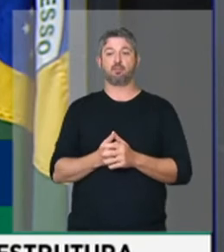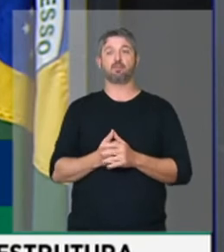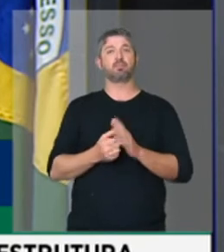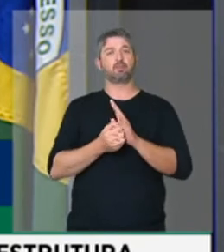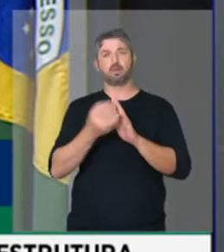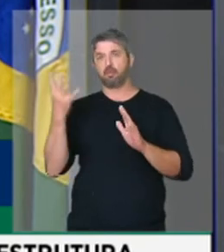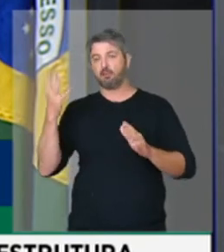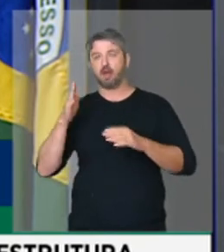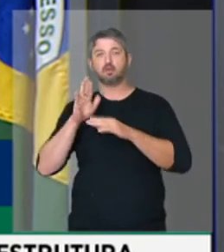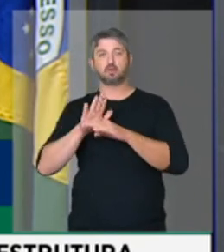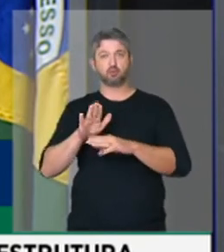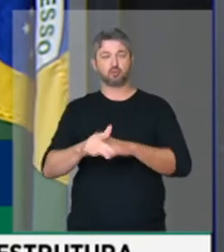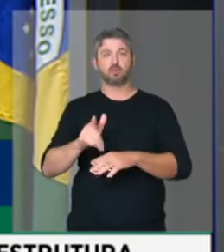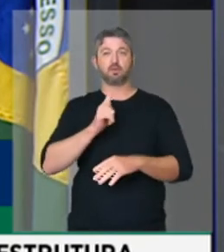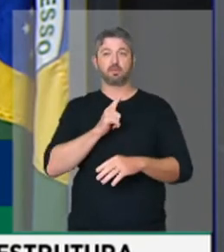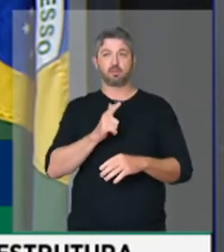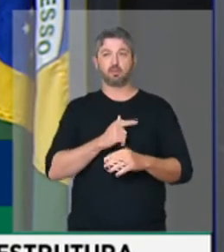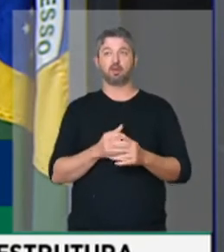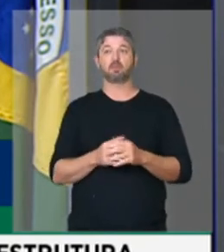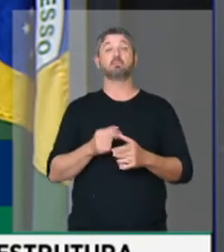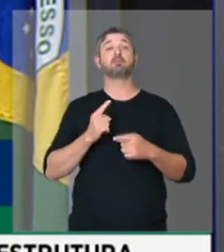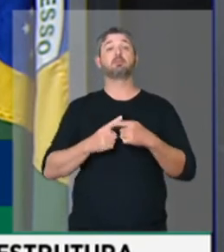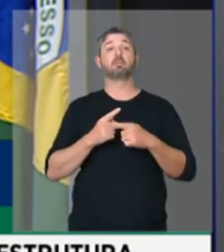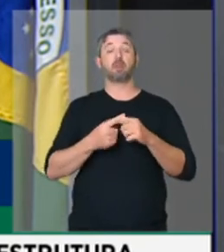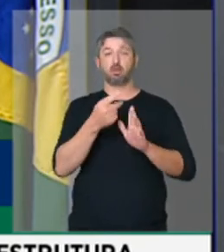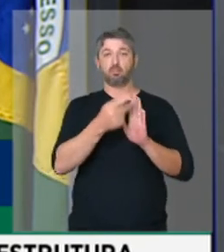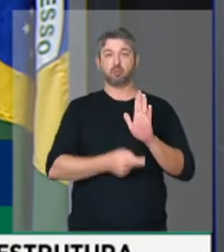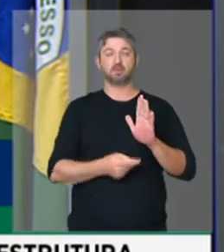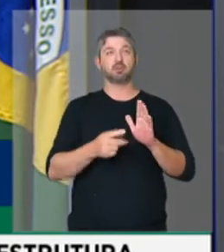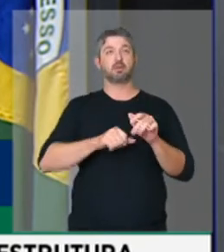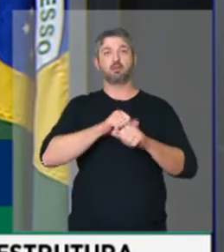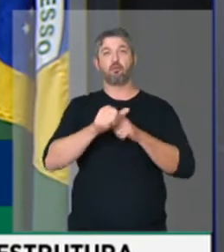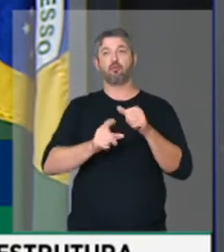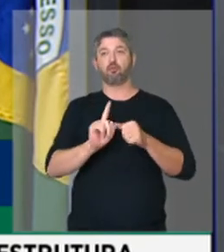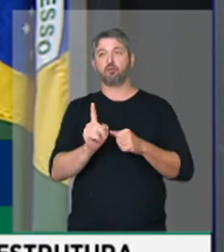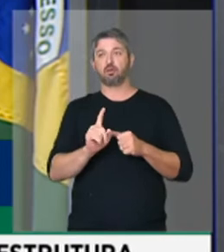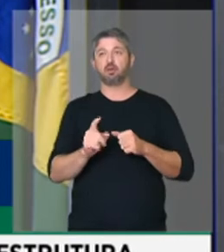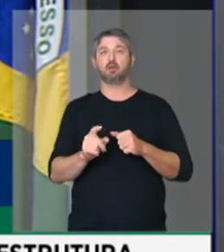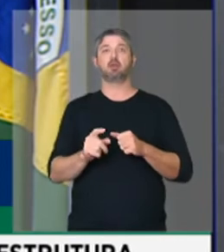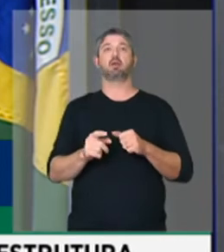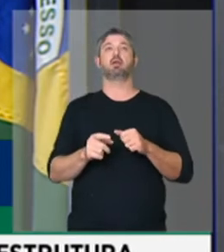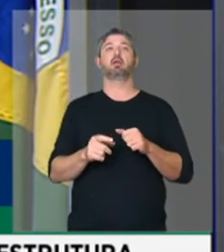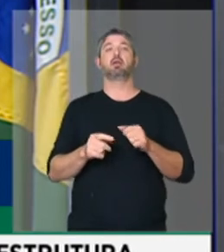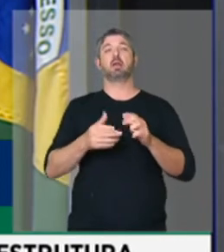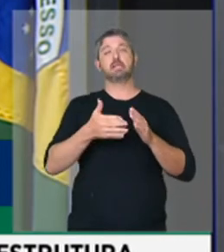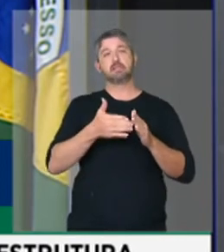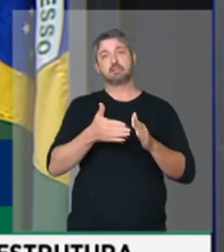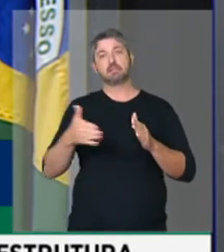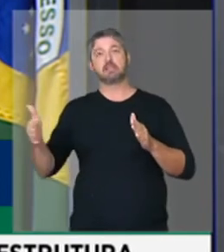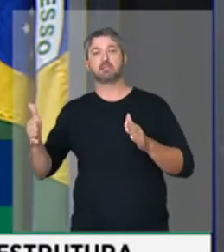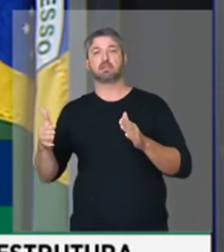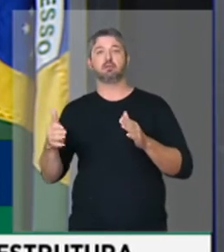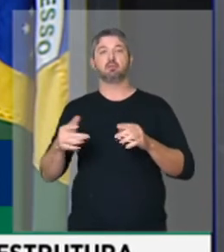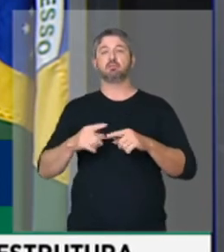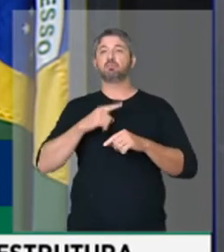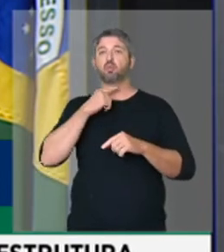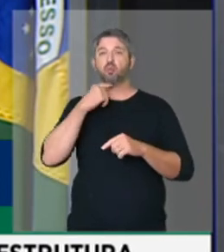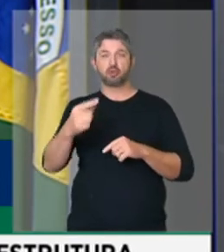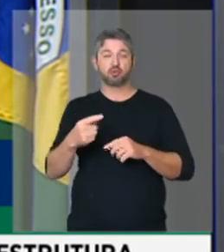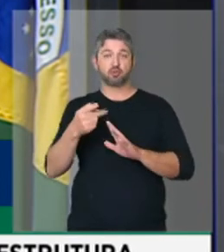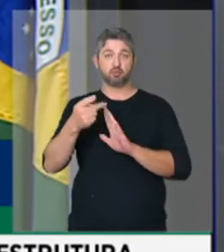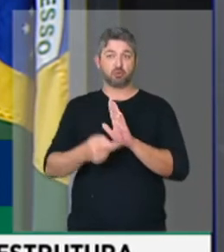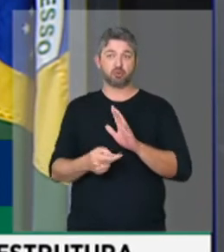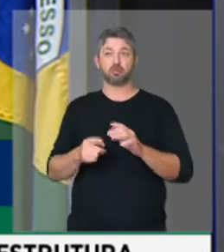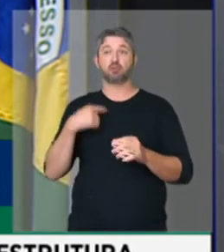as contribuições. Para que o projeto não significasse um rol, ainda que extensivo, insuficiente de projetos,